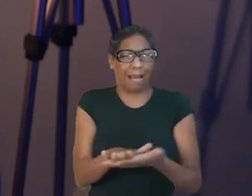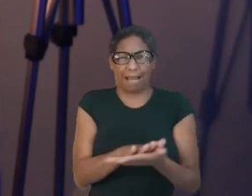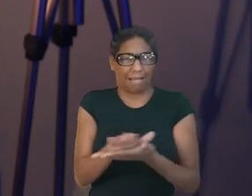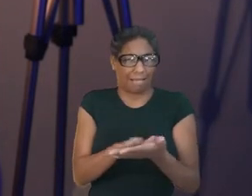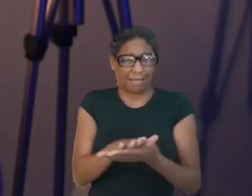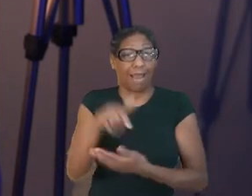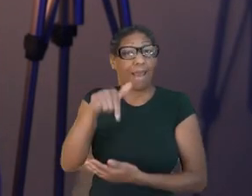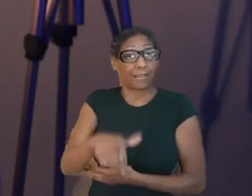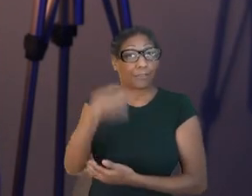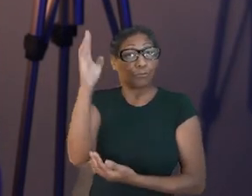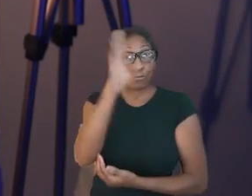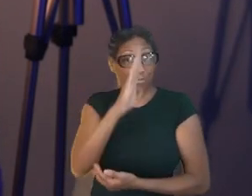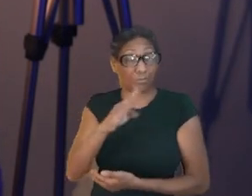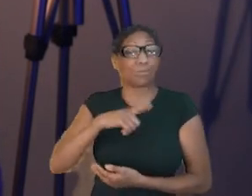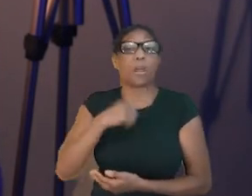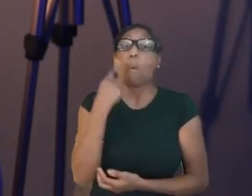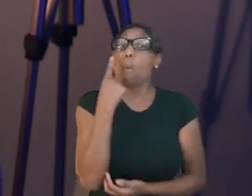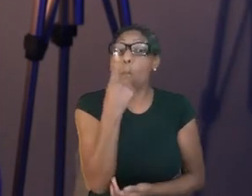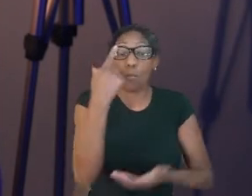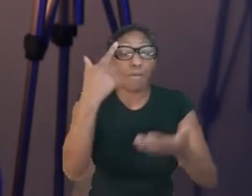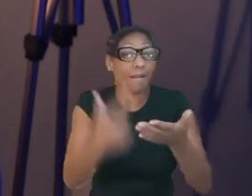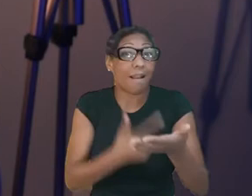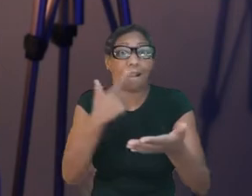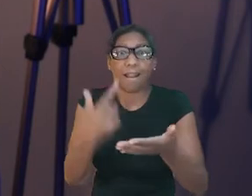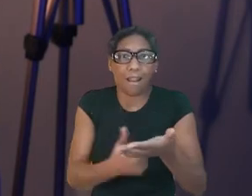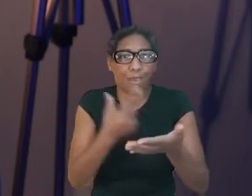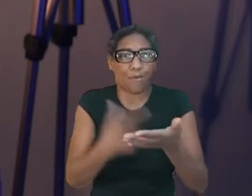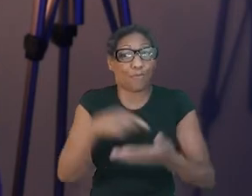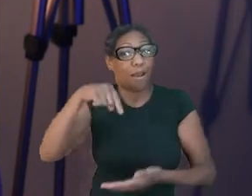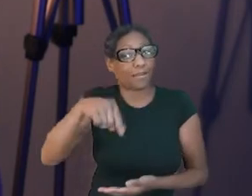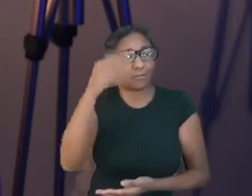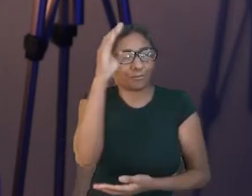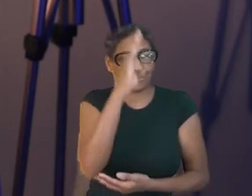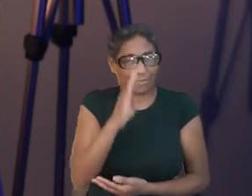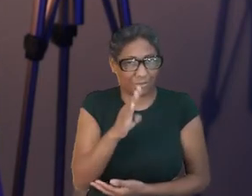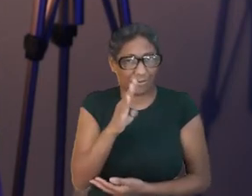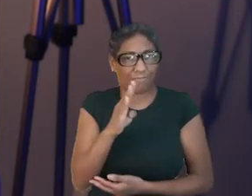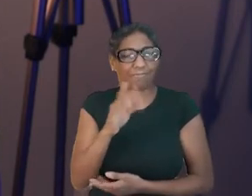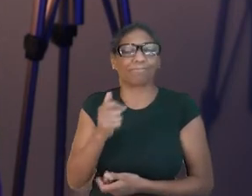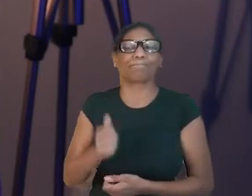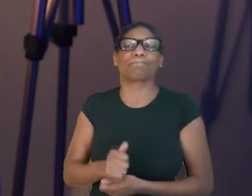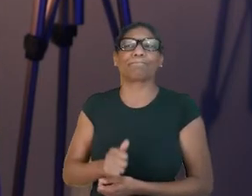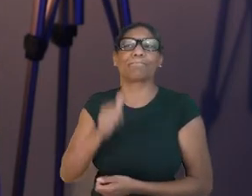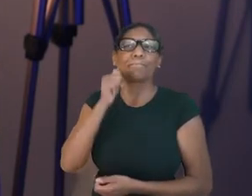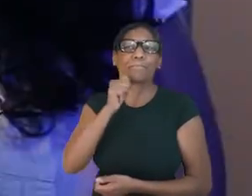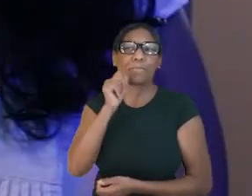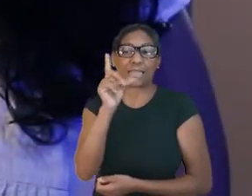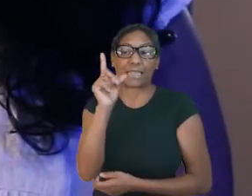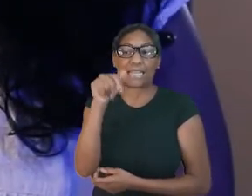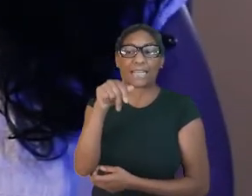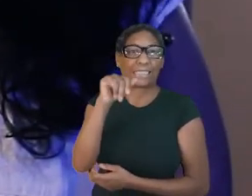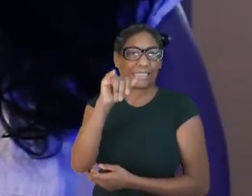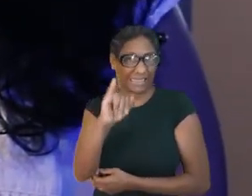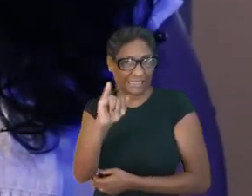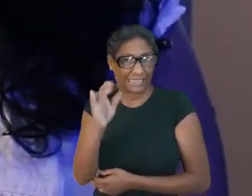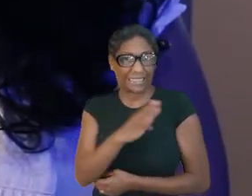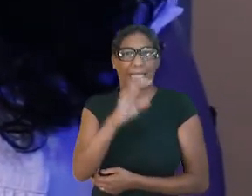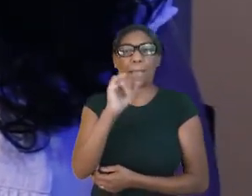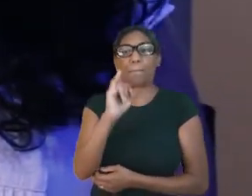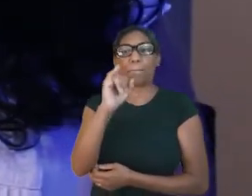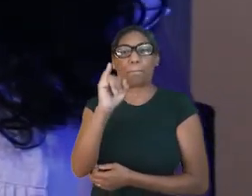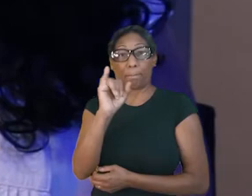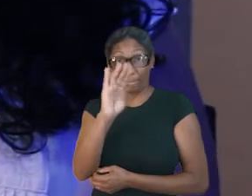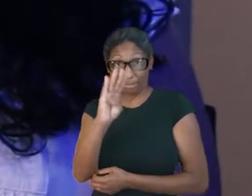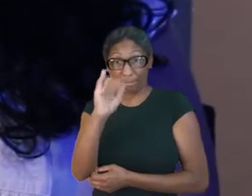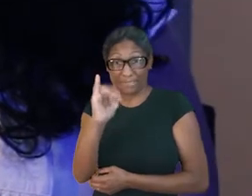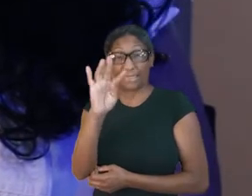ideia, temos apenas um livro até o momento publicado no Brasil pela minha conterrânea, Dani Bittencourt, e isso justifica